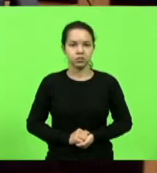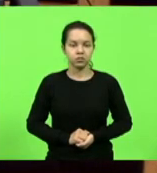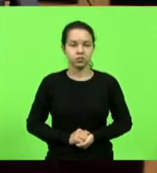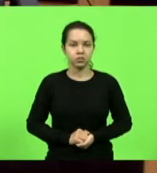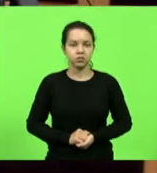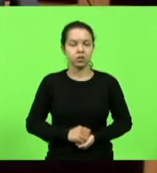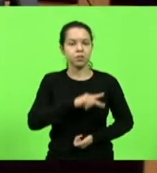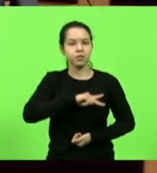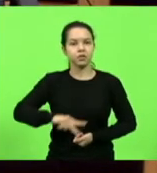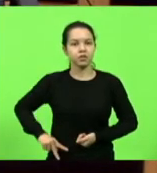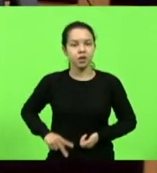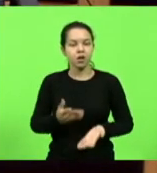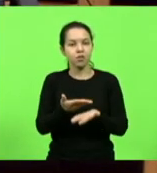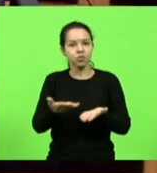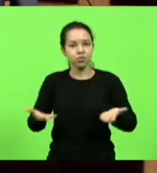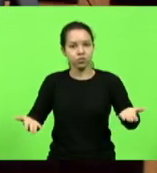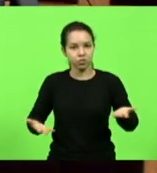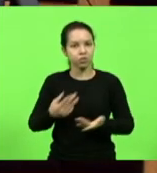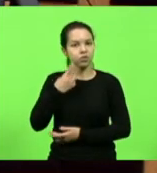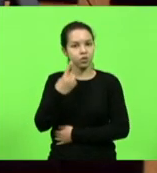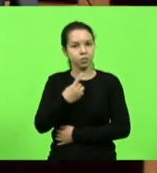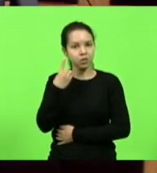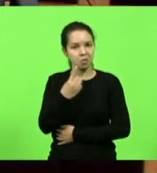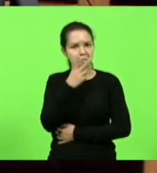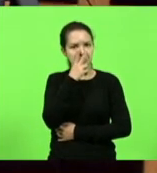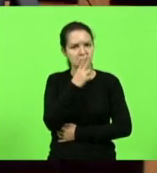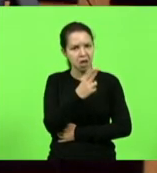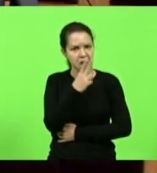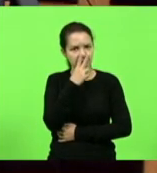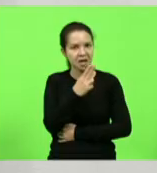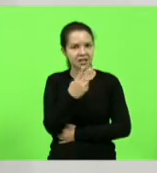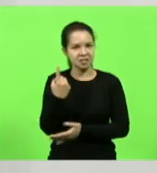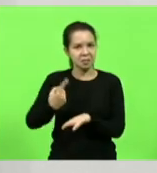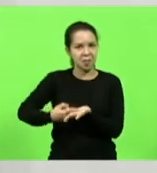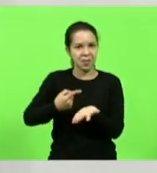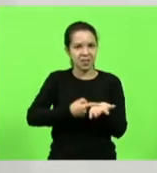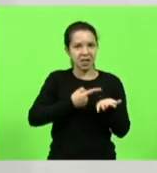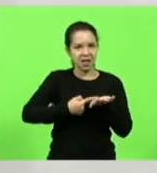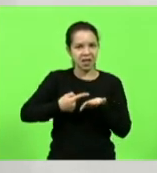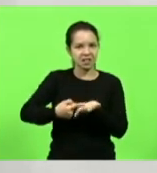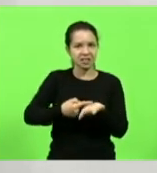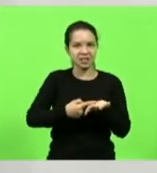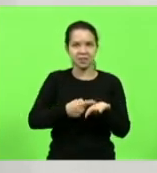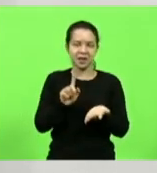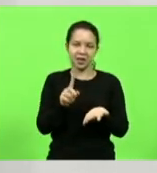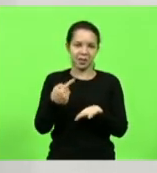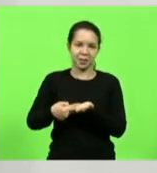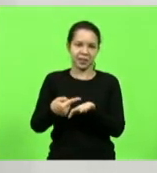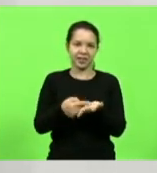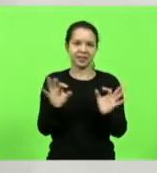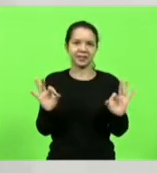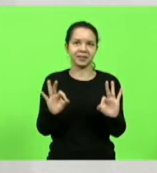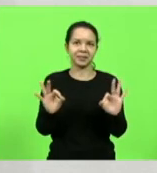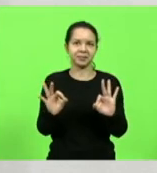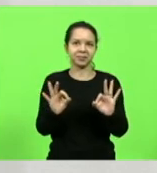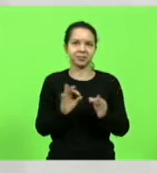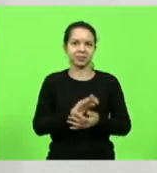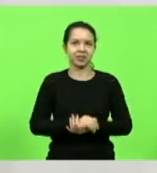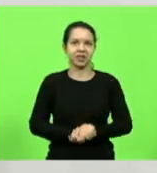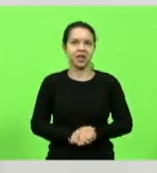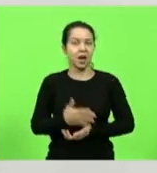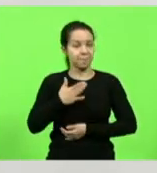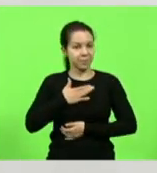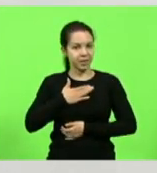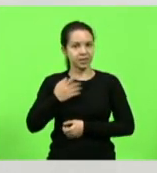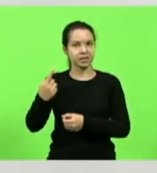Presidente, caros colegas, parece que foi combinado, né? Mas não foi. Eu venho lá da minha cidade,